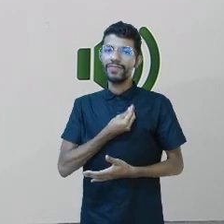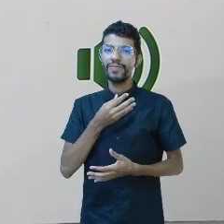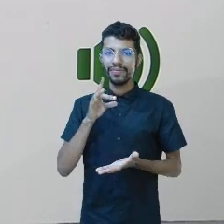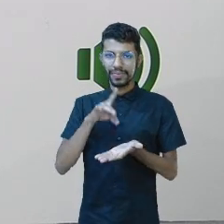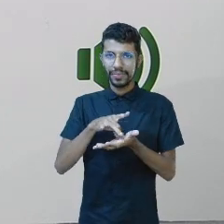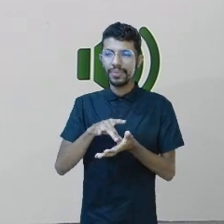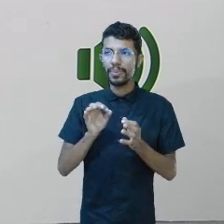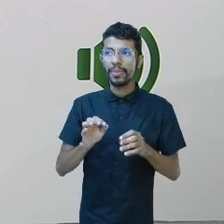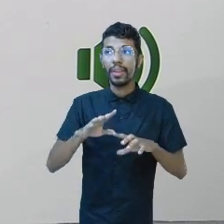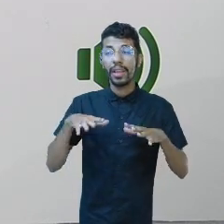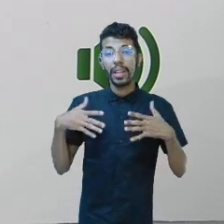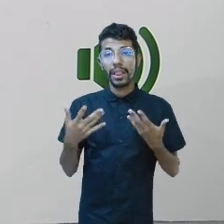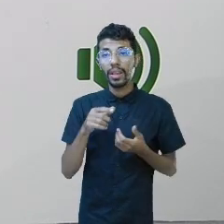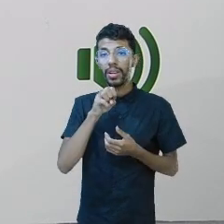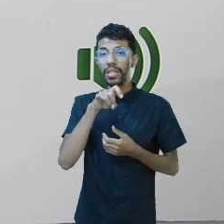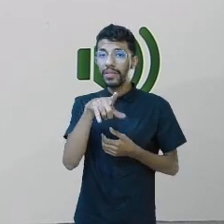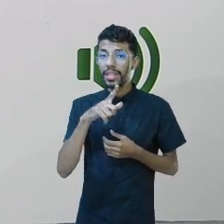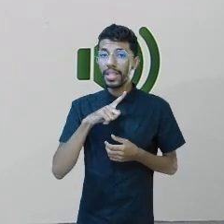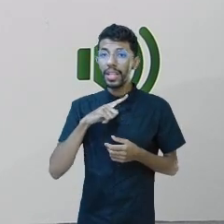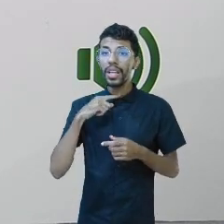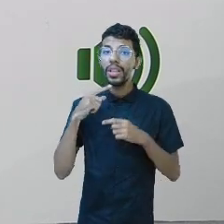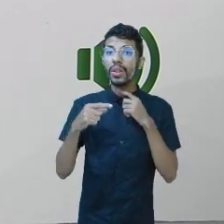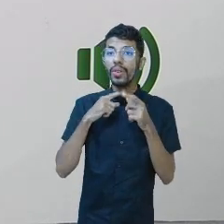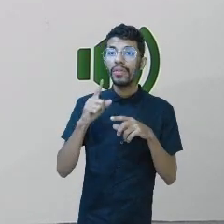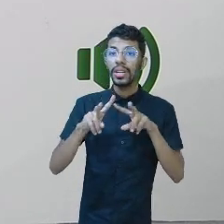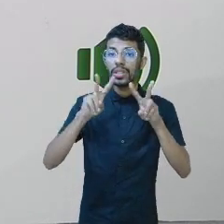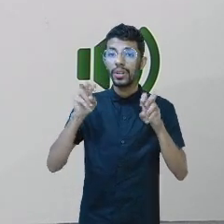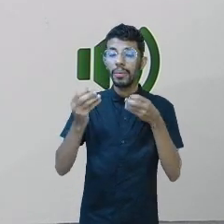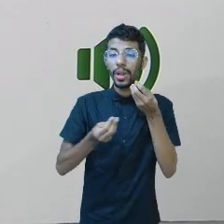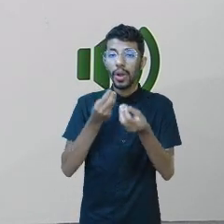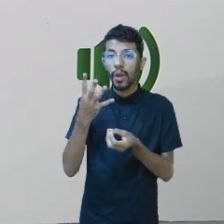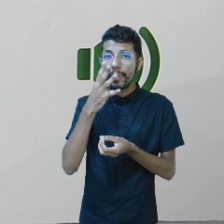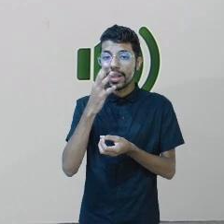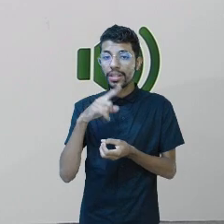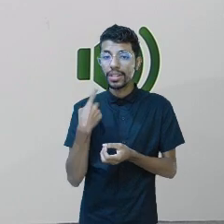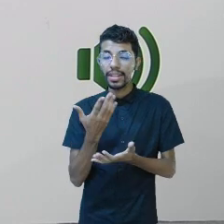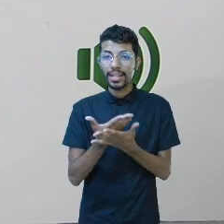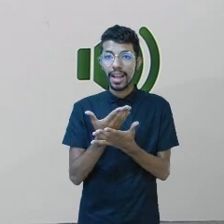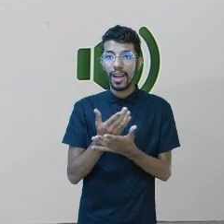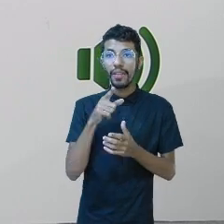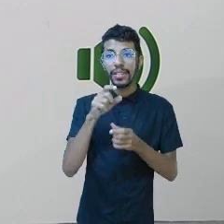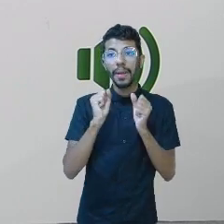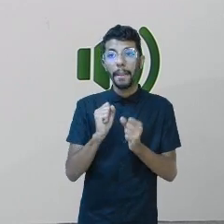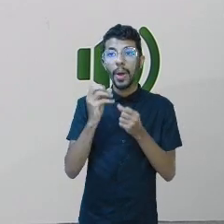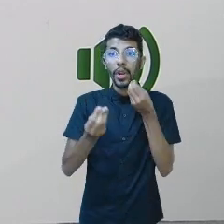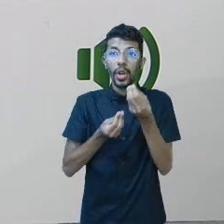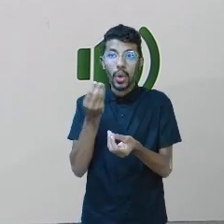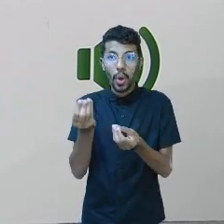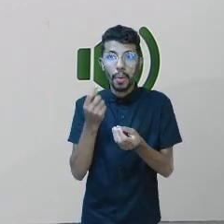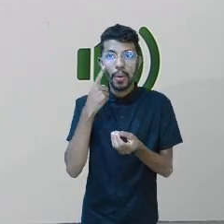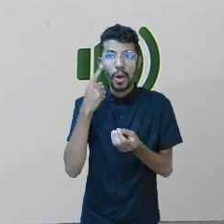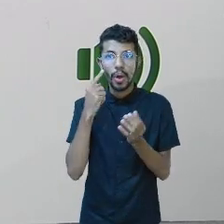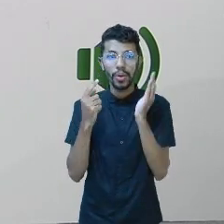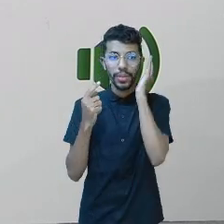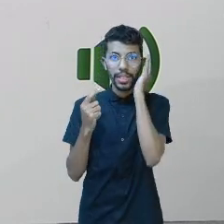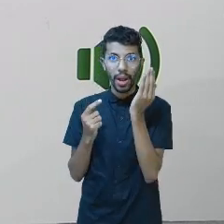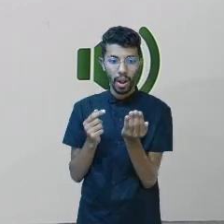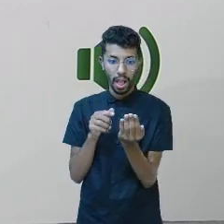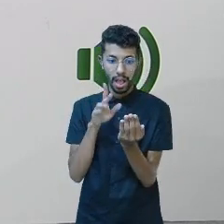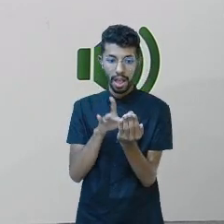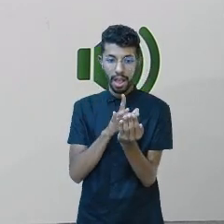você tem dúvida de como vai assistir nossa aula, tem aqui, ó, você pode assistir através do celular,